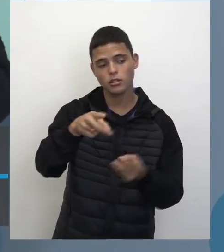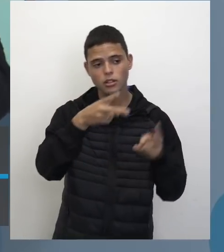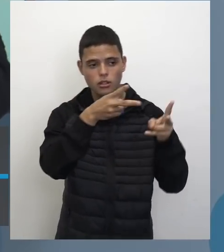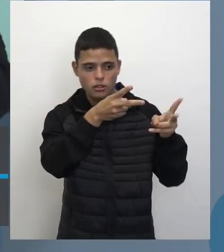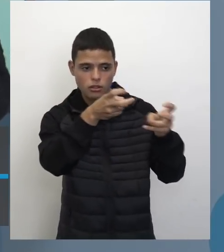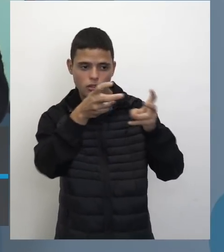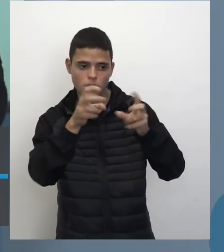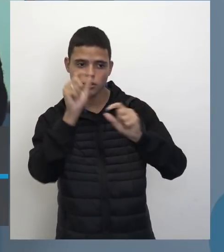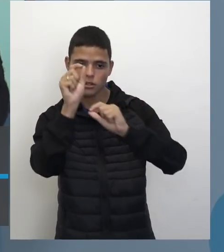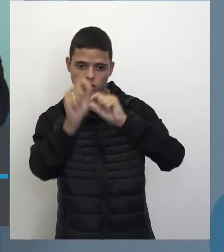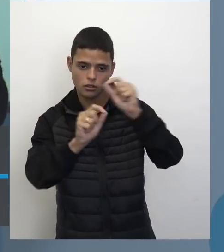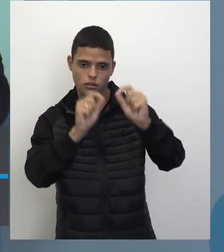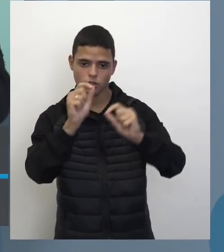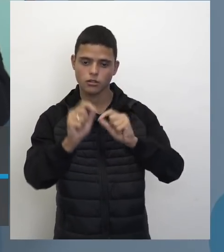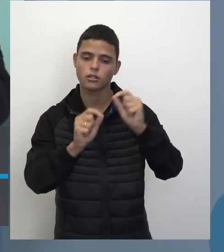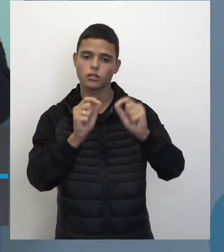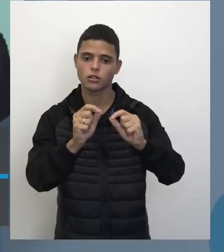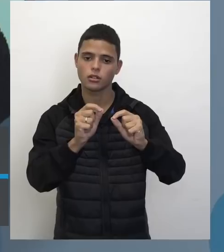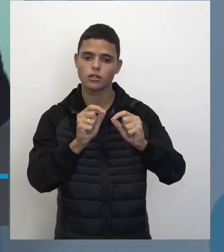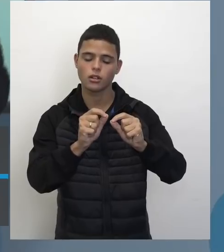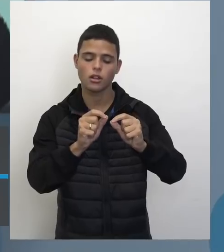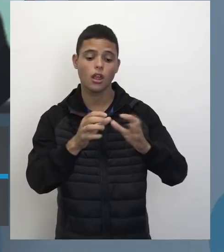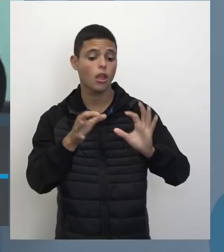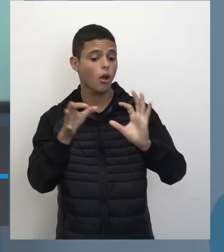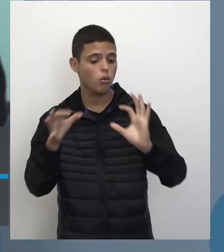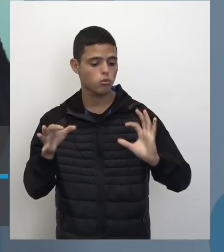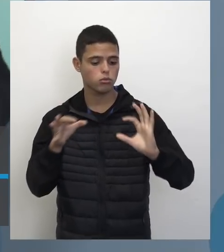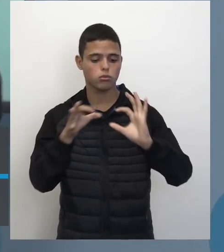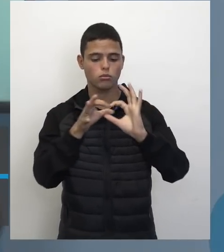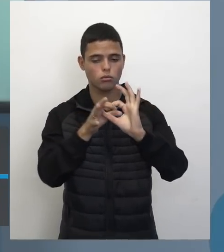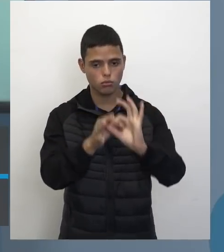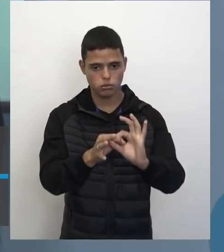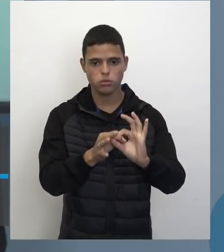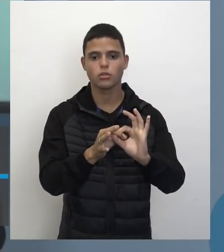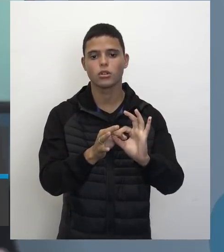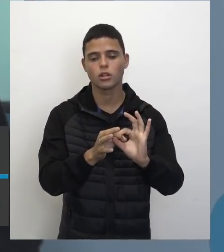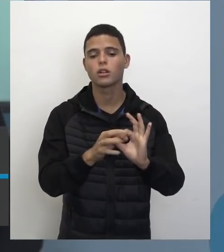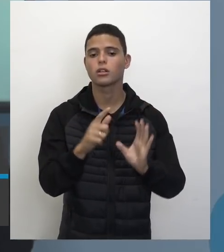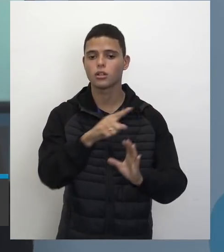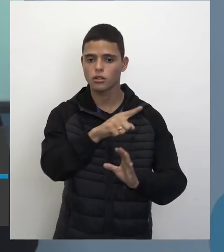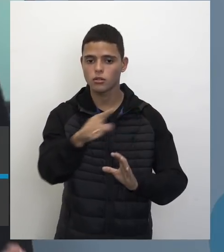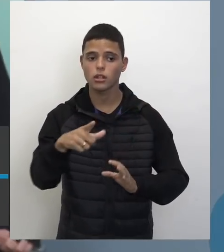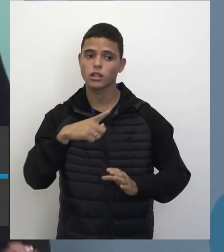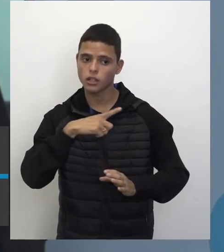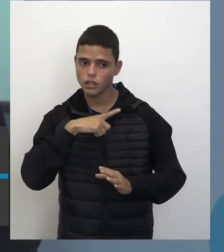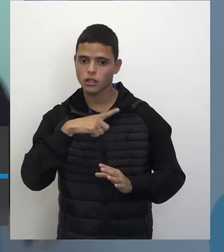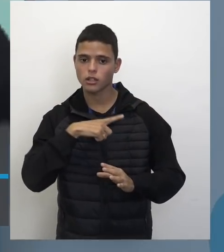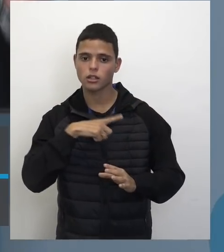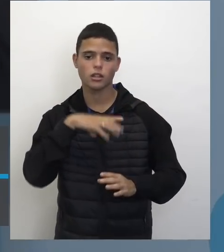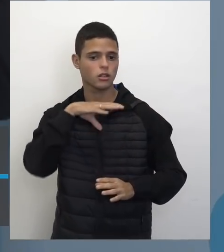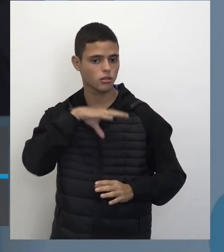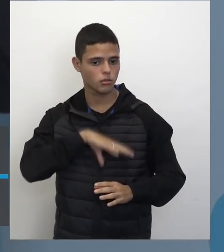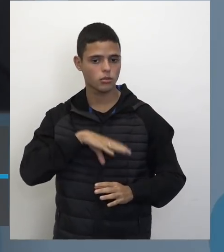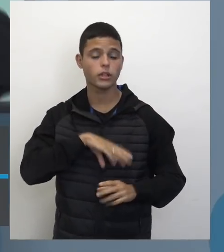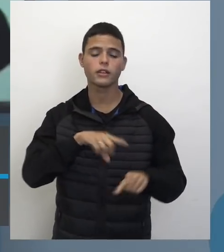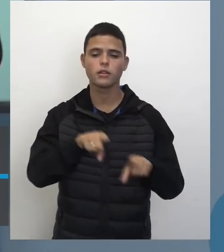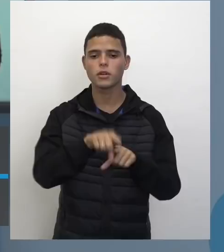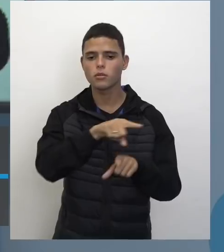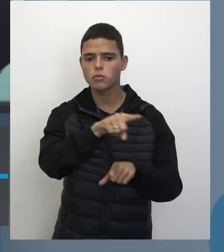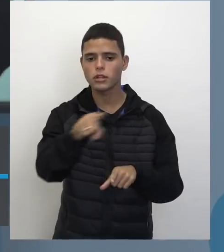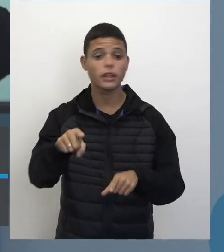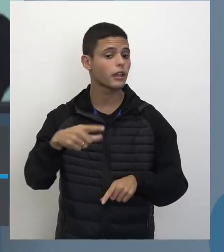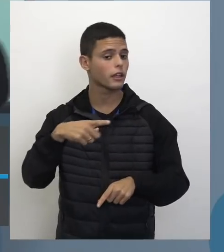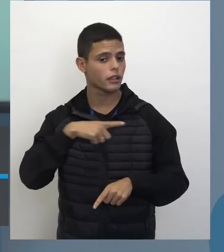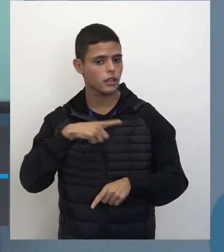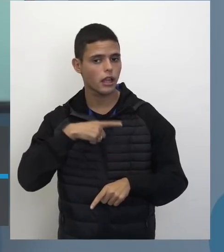principalmente, são as conjunções. Né? Então, as conjunções aí que vocês tiverem em língua portuguesa, e se vocês têm dúvida, só